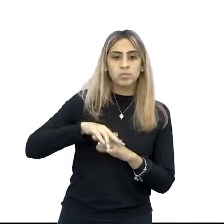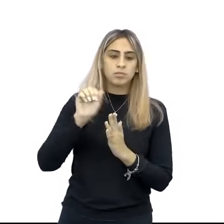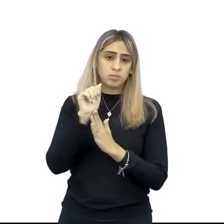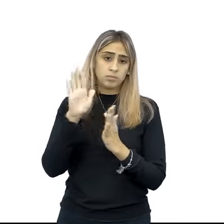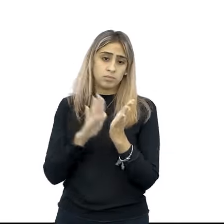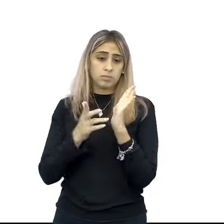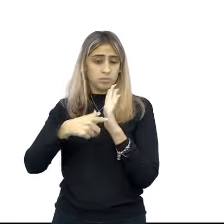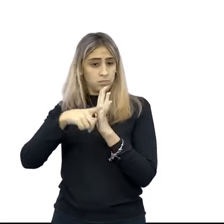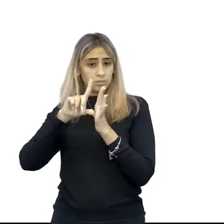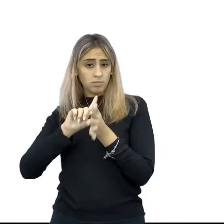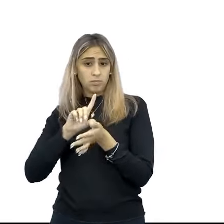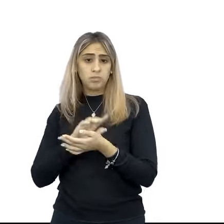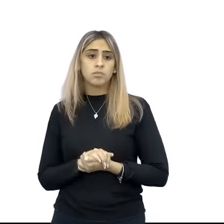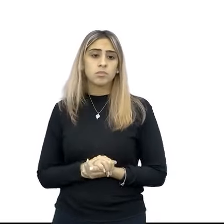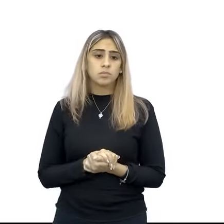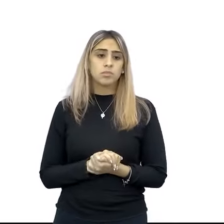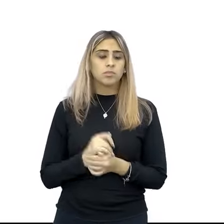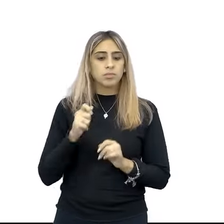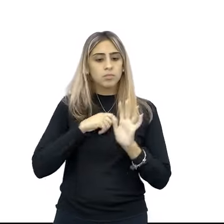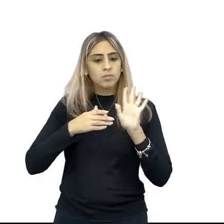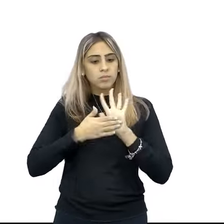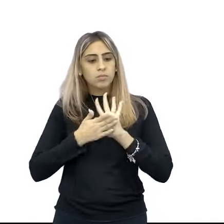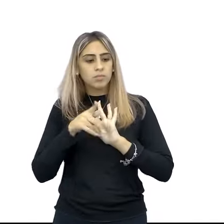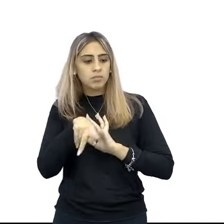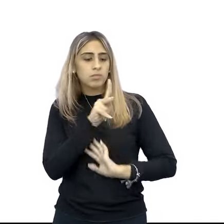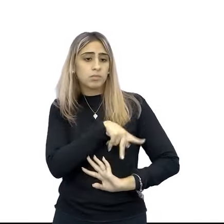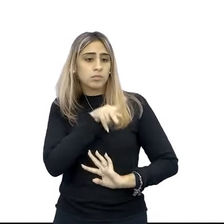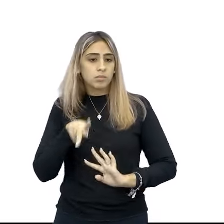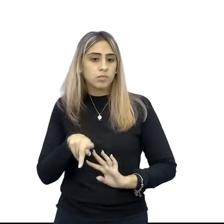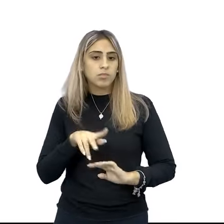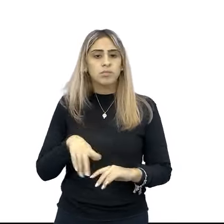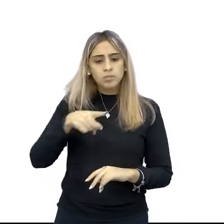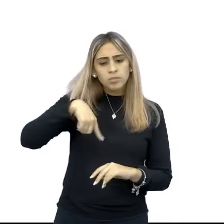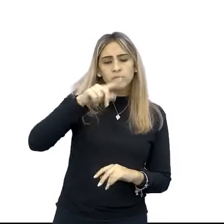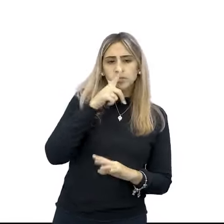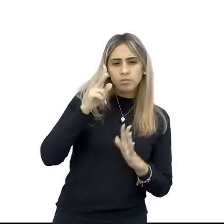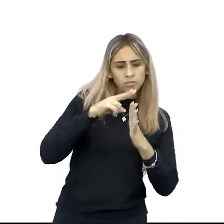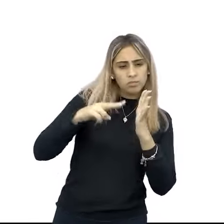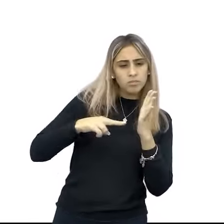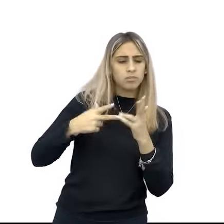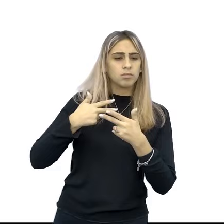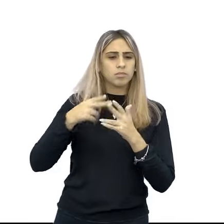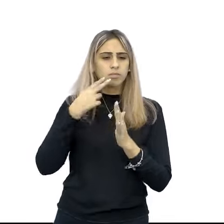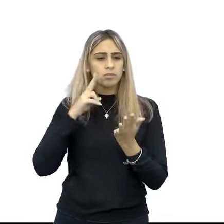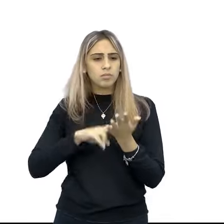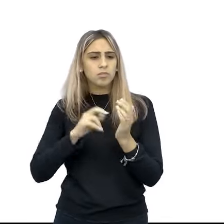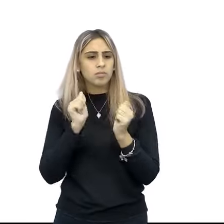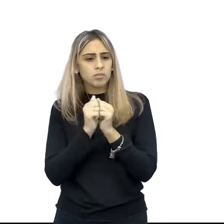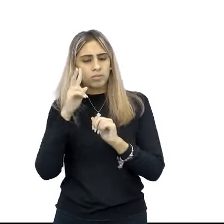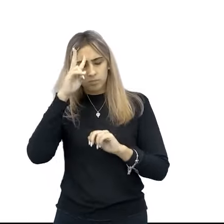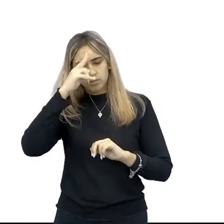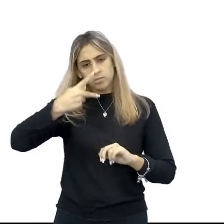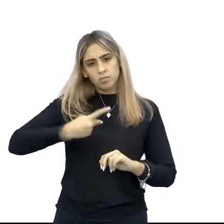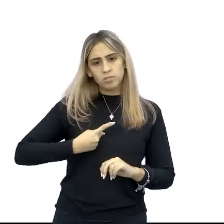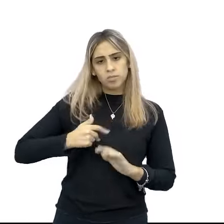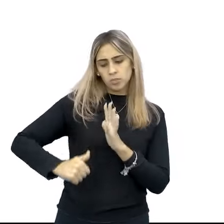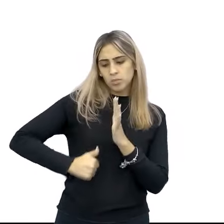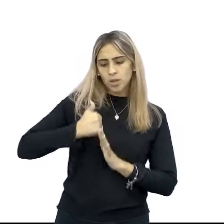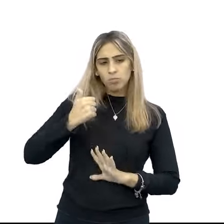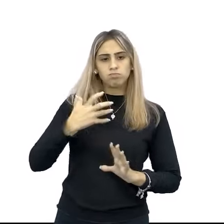atividade anterior, né? Foi feita pelo professor. Então, eles conseguiram ler a carta com maior autonomia, com menor